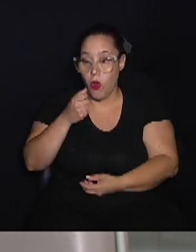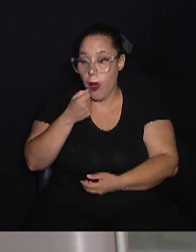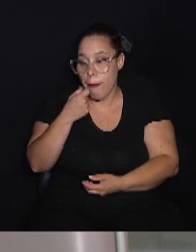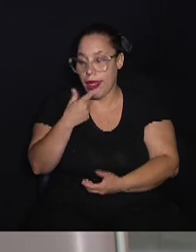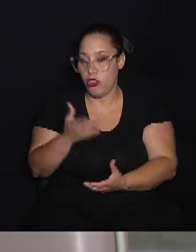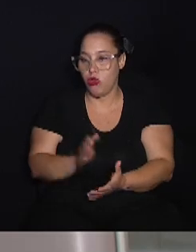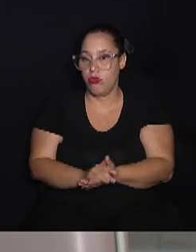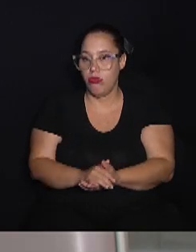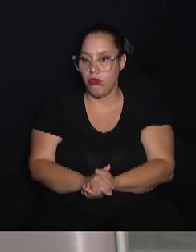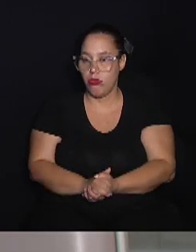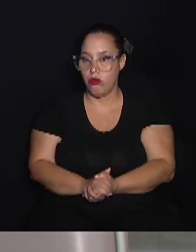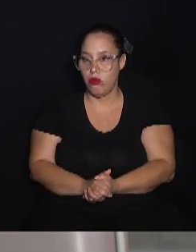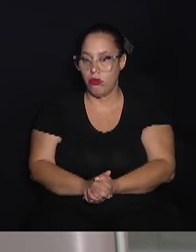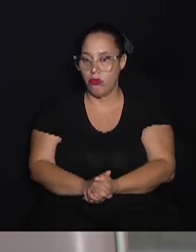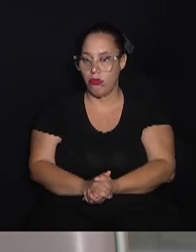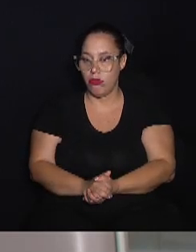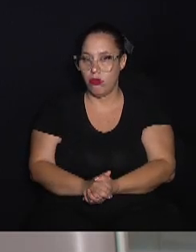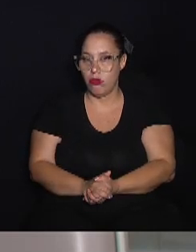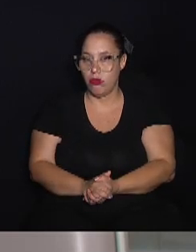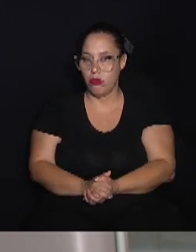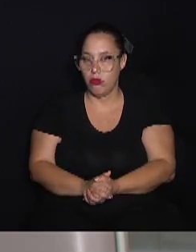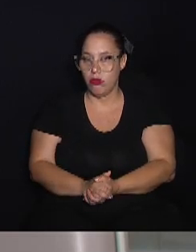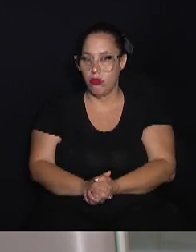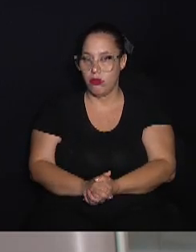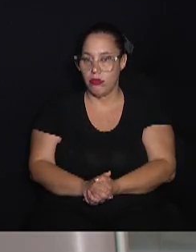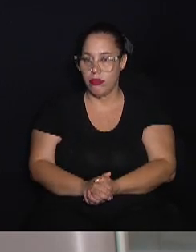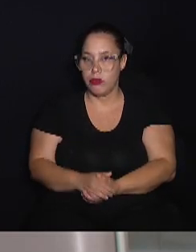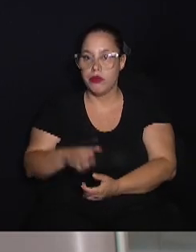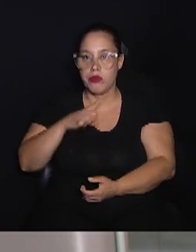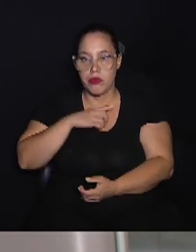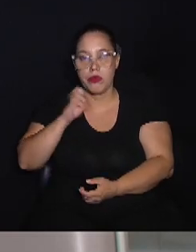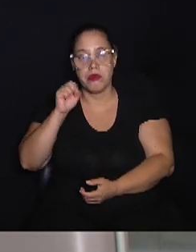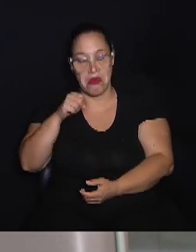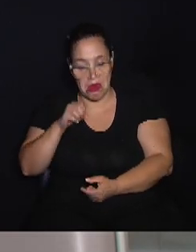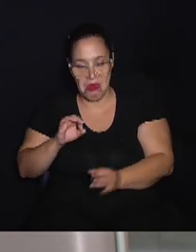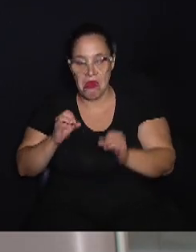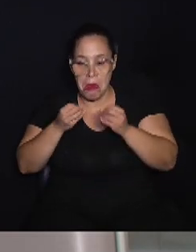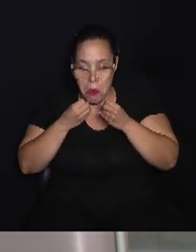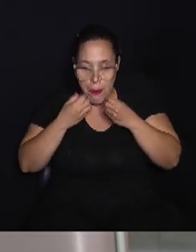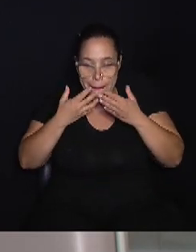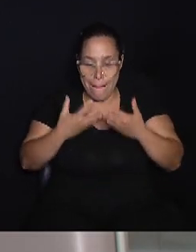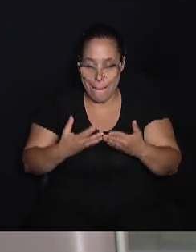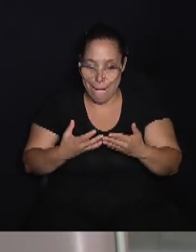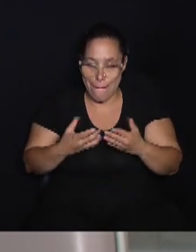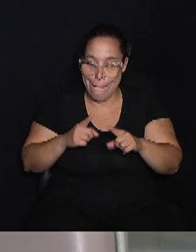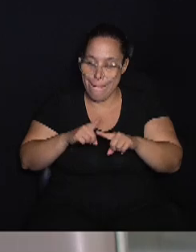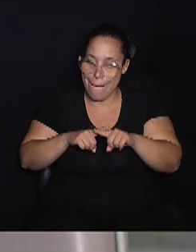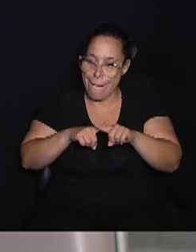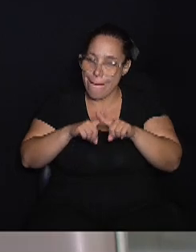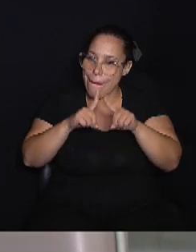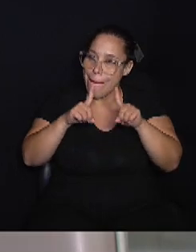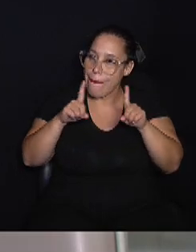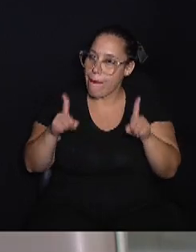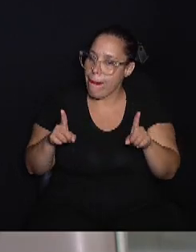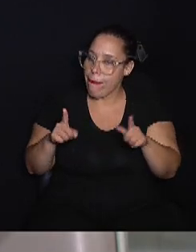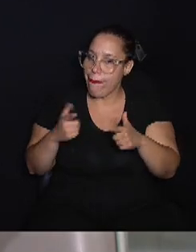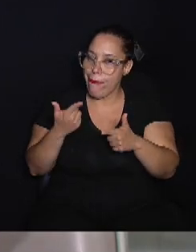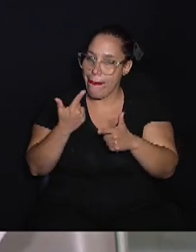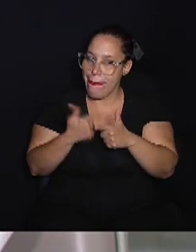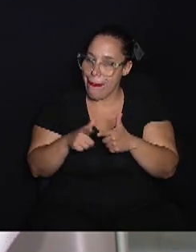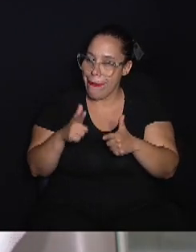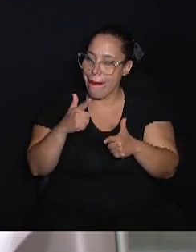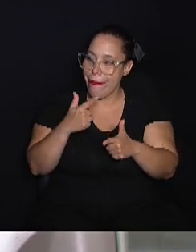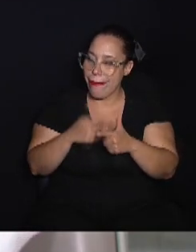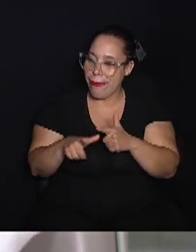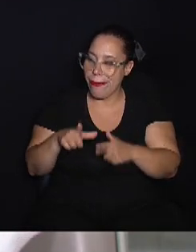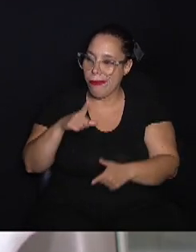assim Ahã então tem sim os seus efeitos mas tem os seus efeitos que podem